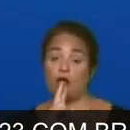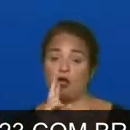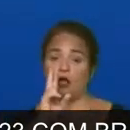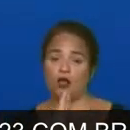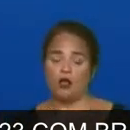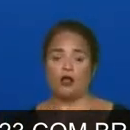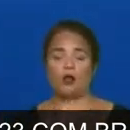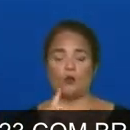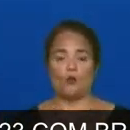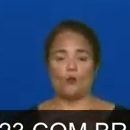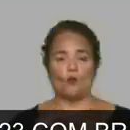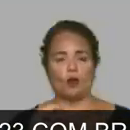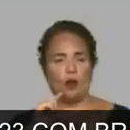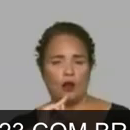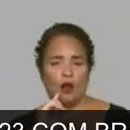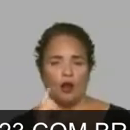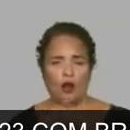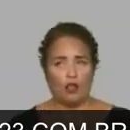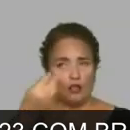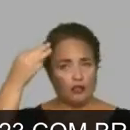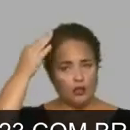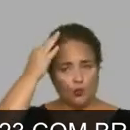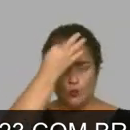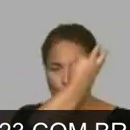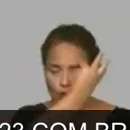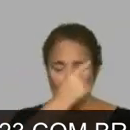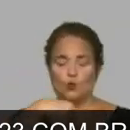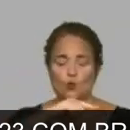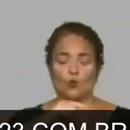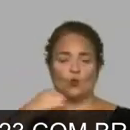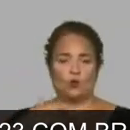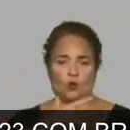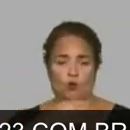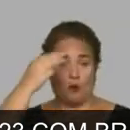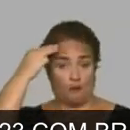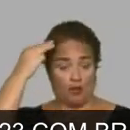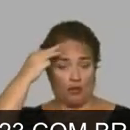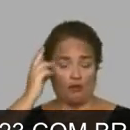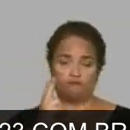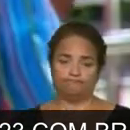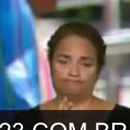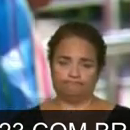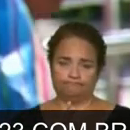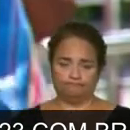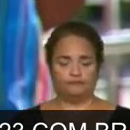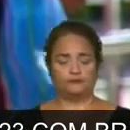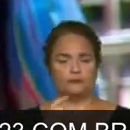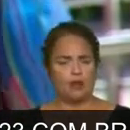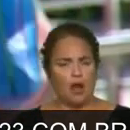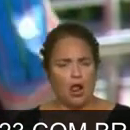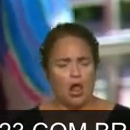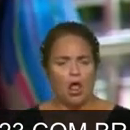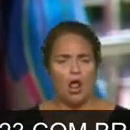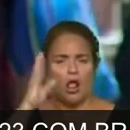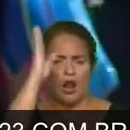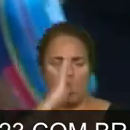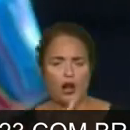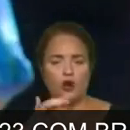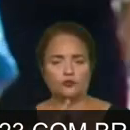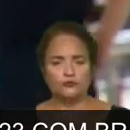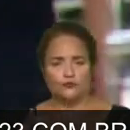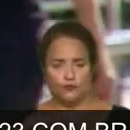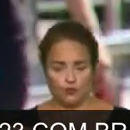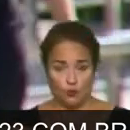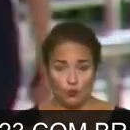resultado, casos de transtornos relacionados à saúde mental têm se tornado mais frequentes. Um levantamento nacional divulgado este